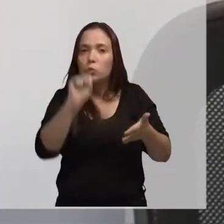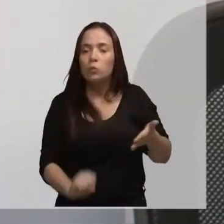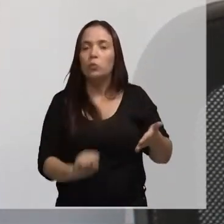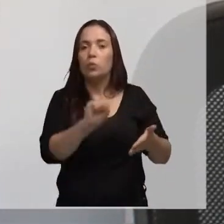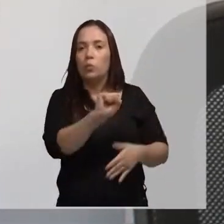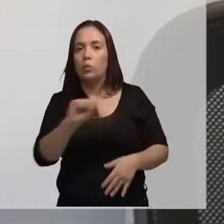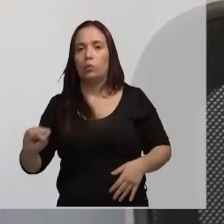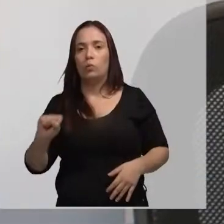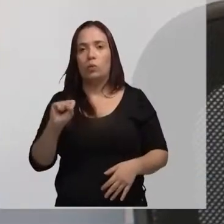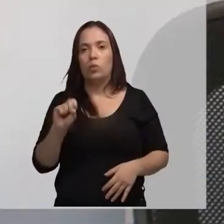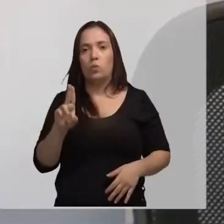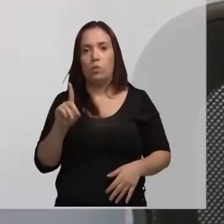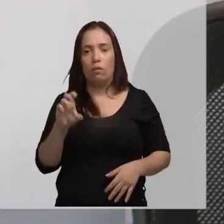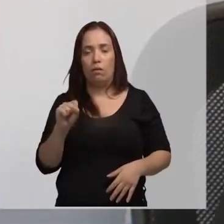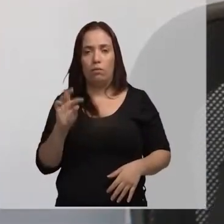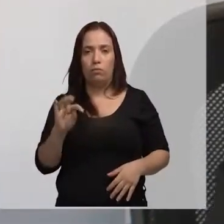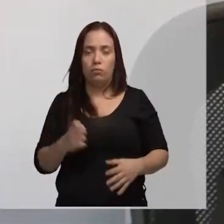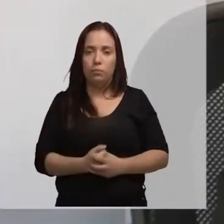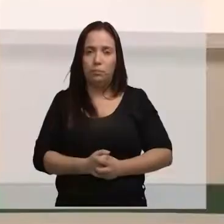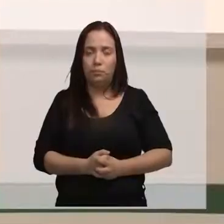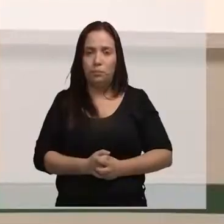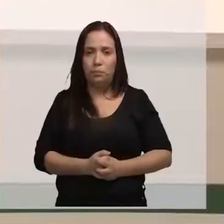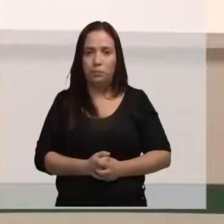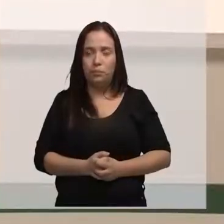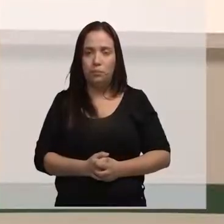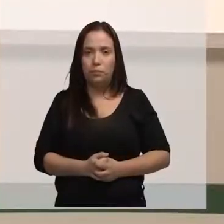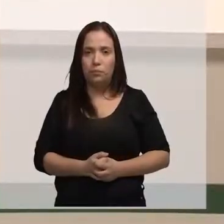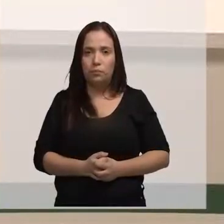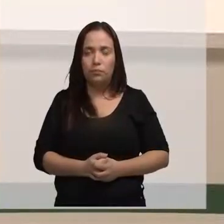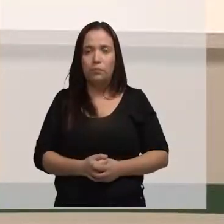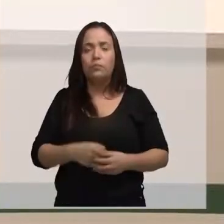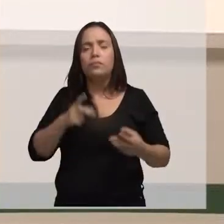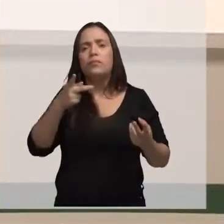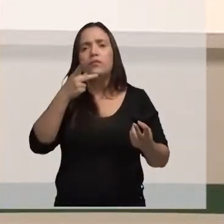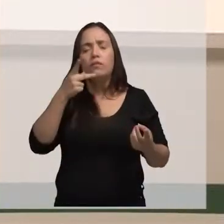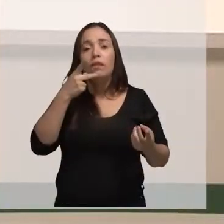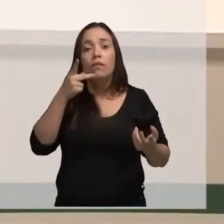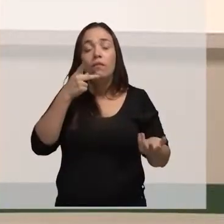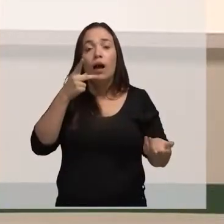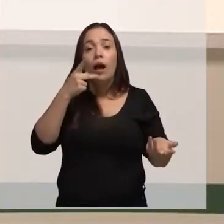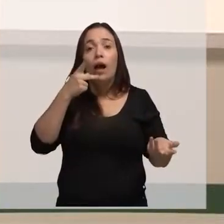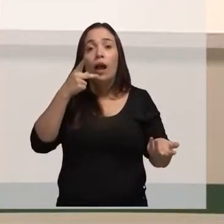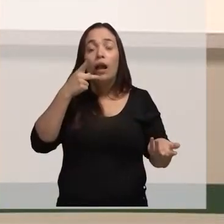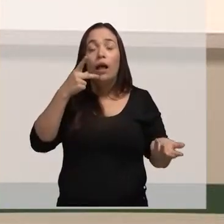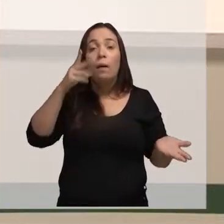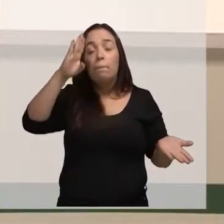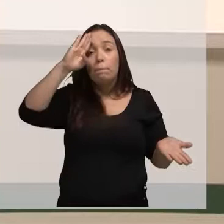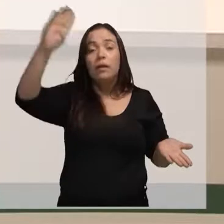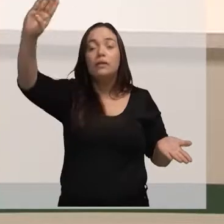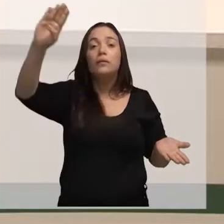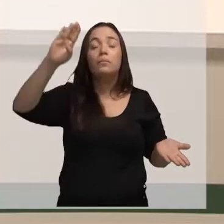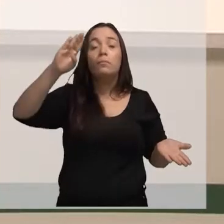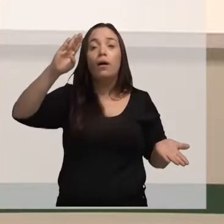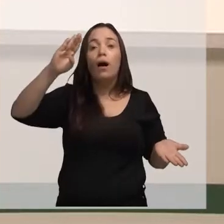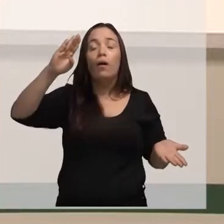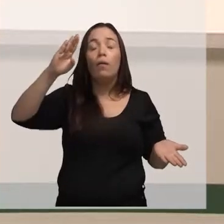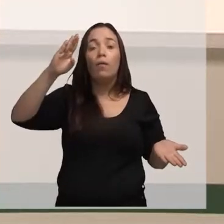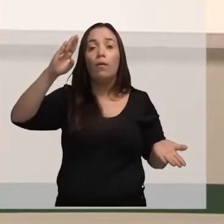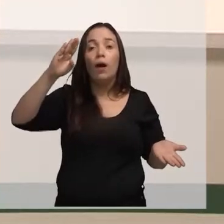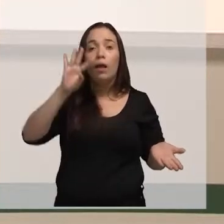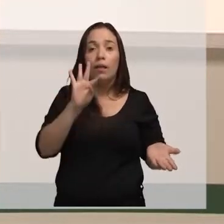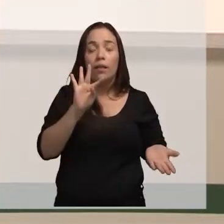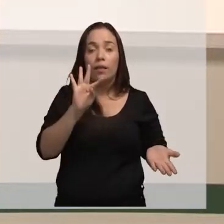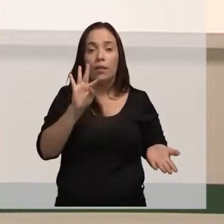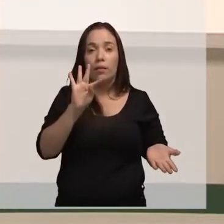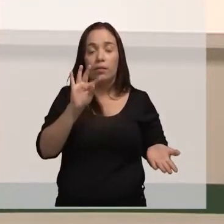Sudeste. Alguém disse para esses caras, e quando você fala em Michel Temer no Nordeste, quem passou por perto dele não existe?